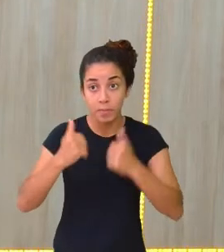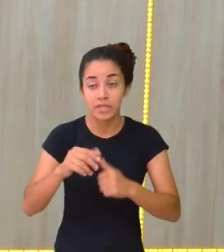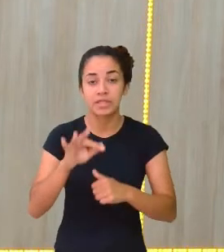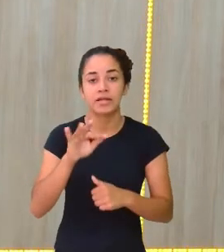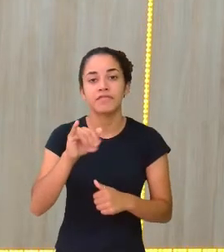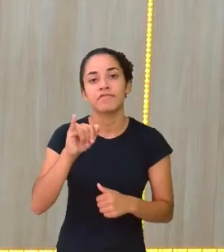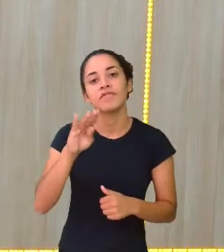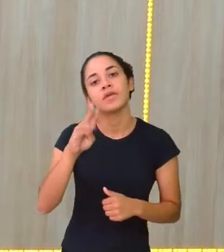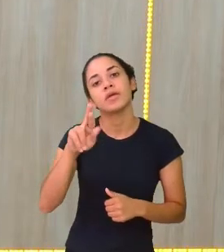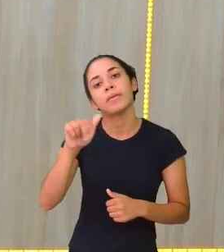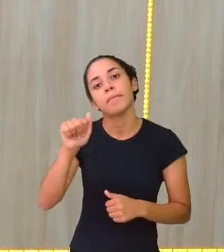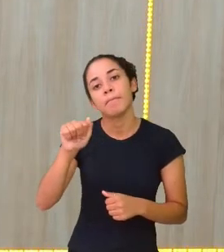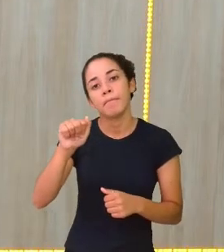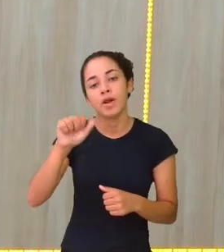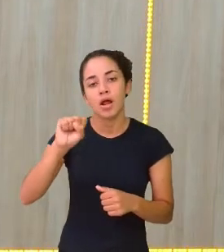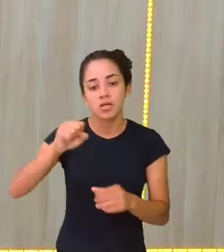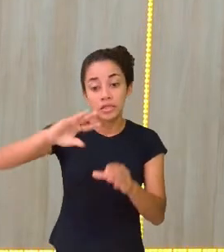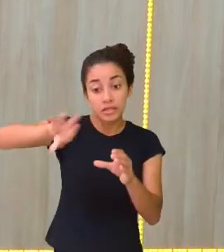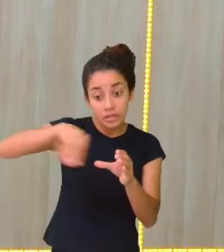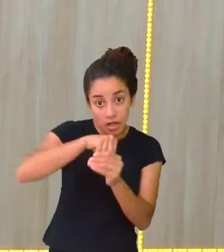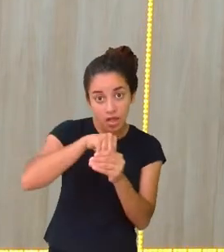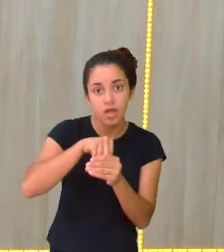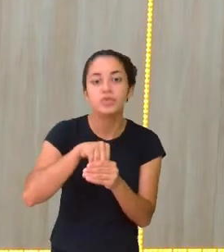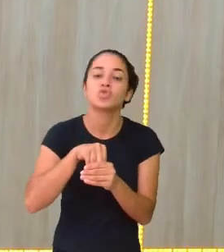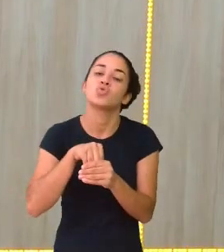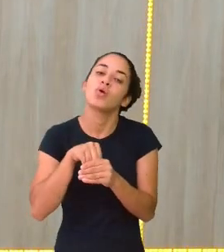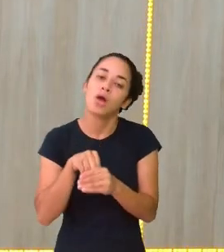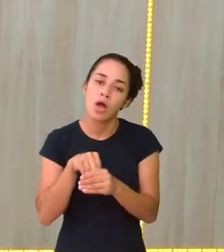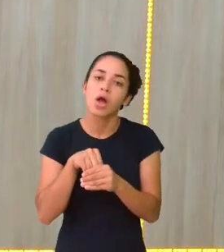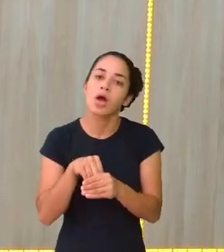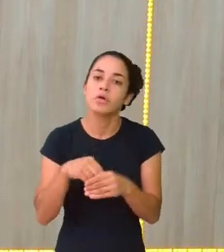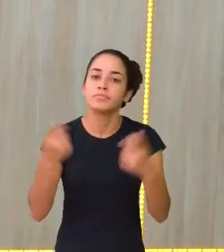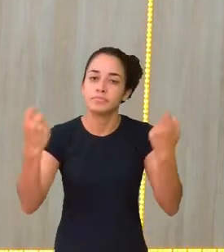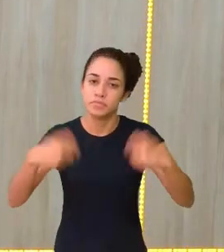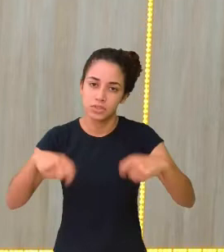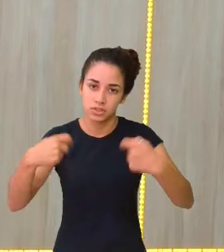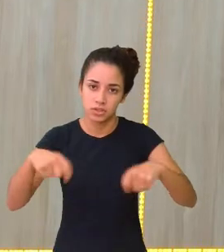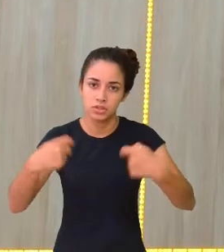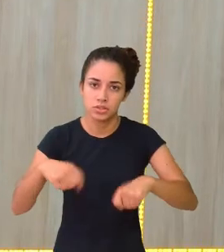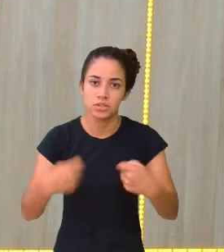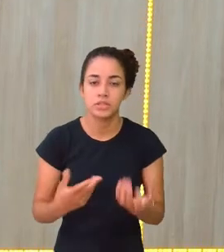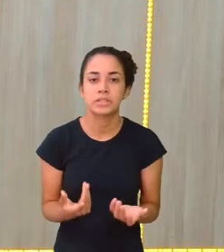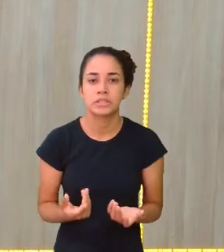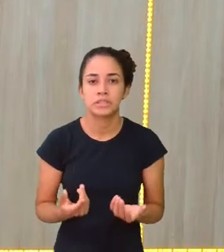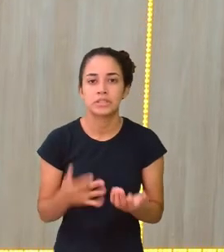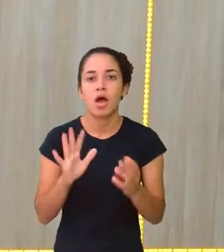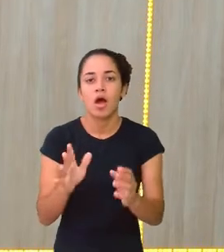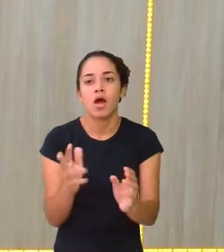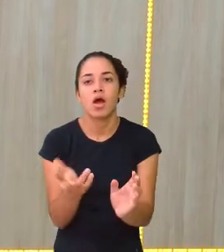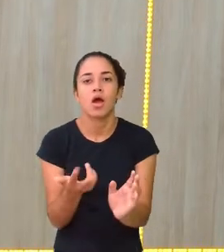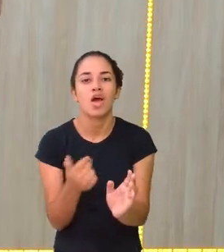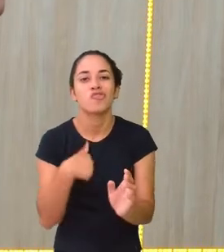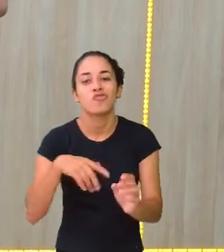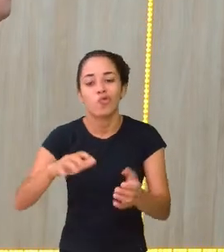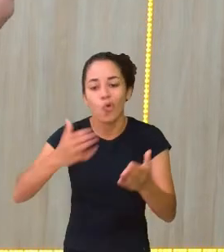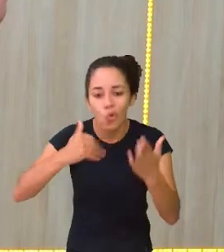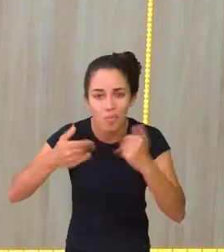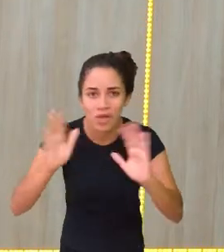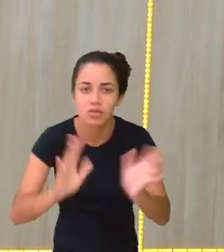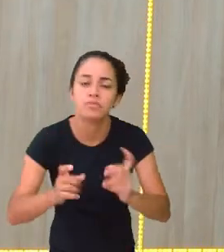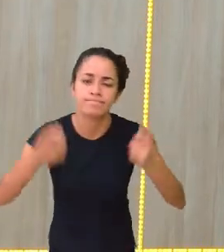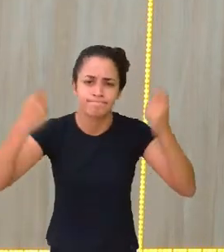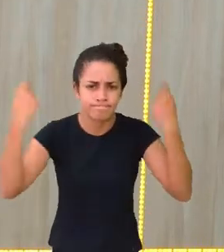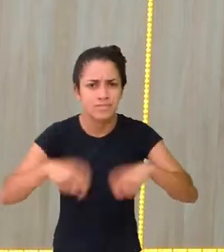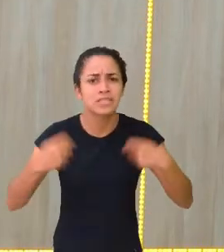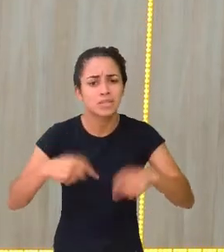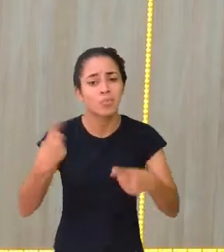não é digerida no nosso corpo, a gente não pode dizer que não vão ser colocados na nossa mesa, no nosso prato. Vai sim, porque